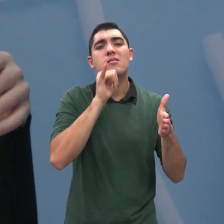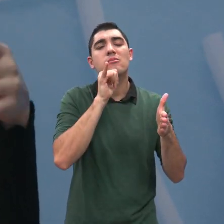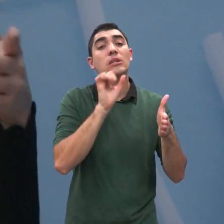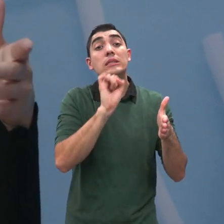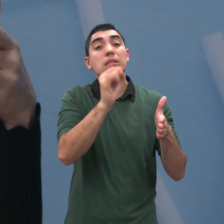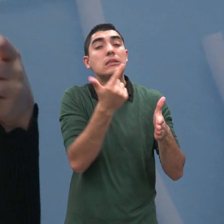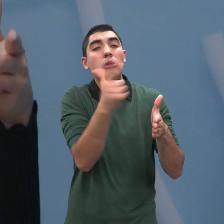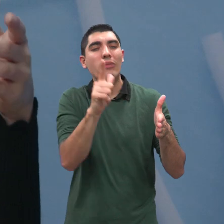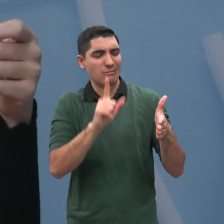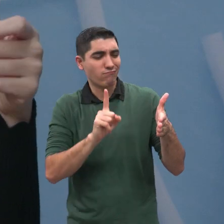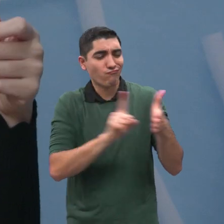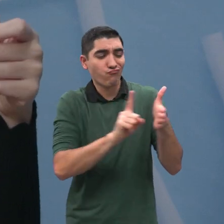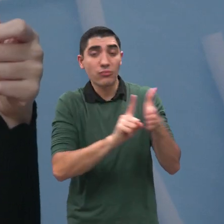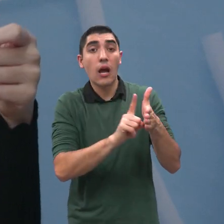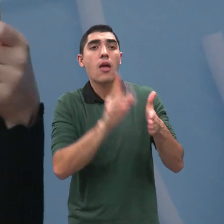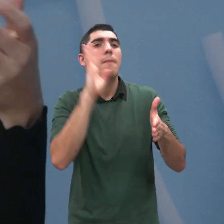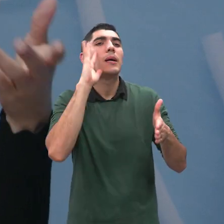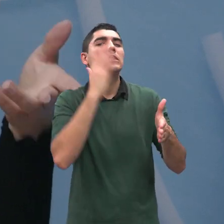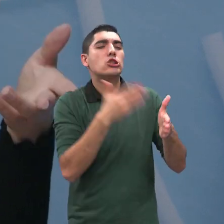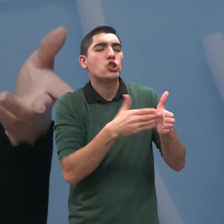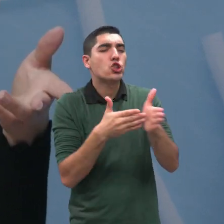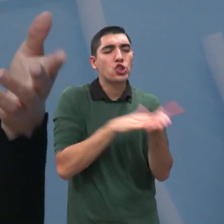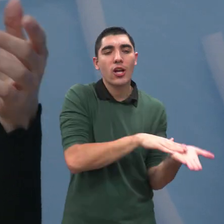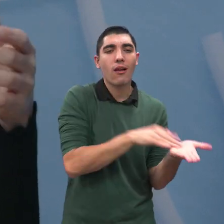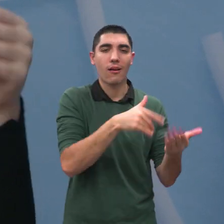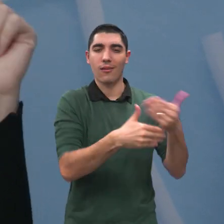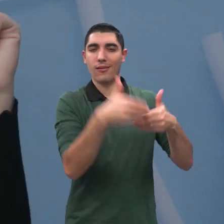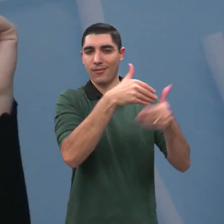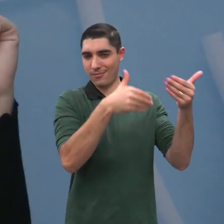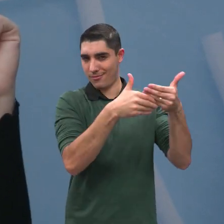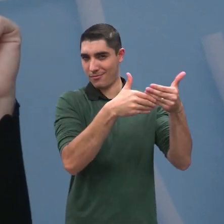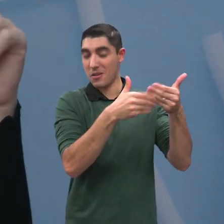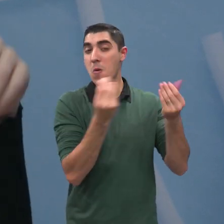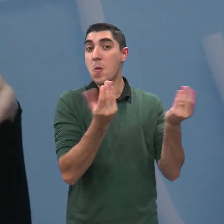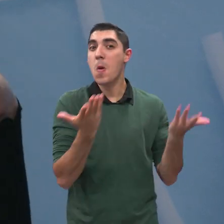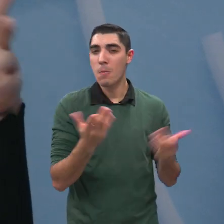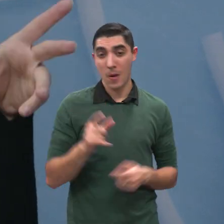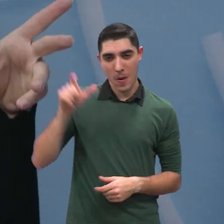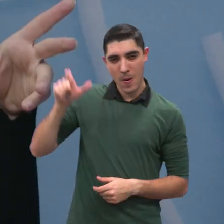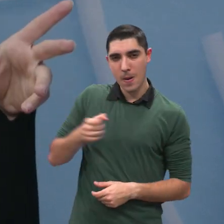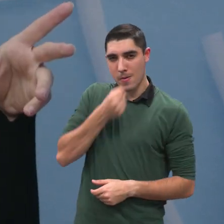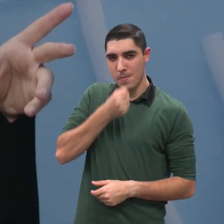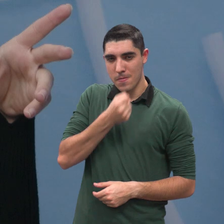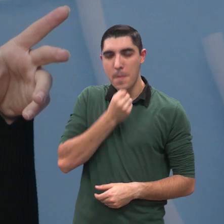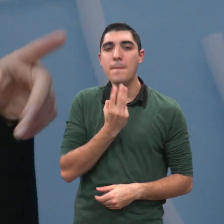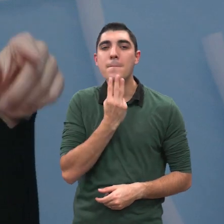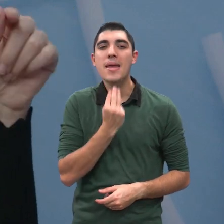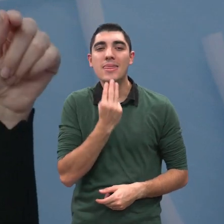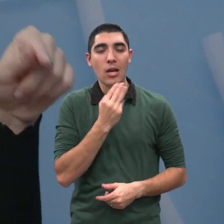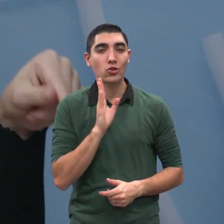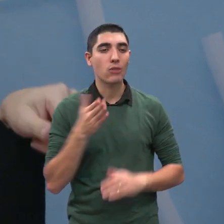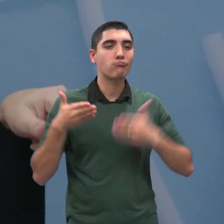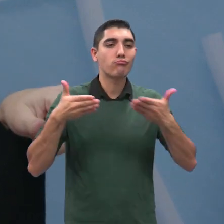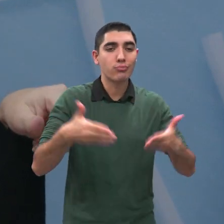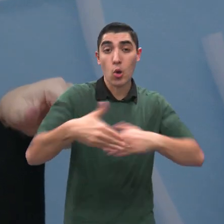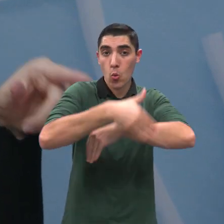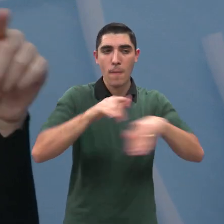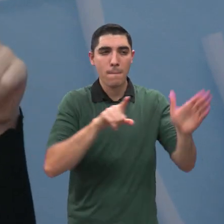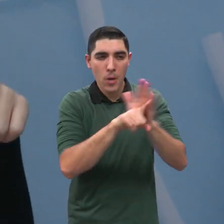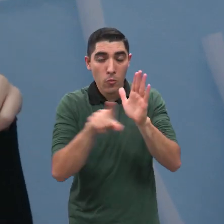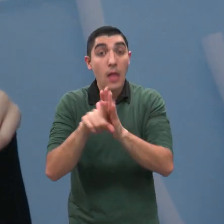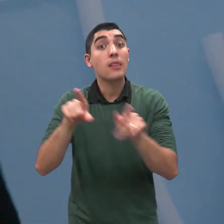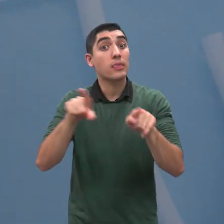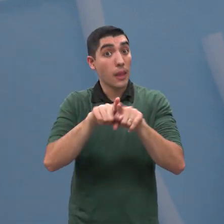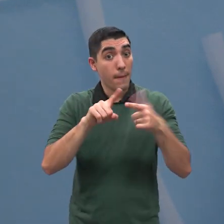não tivéssemos esse modelo de planejamento? O Matheus Andrade foi às ruas, incluindo um condomínio e